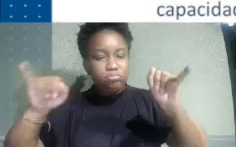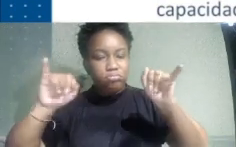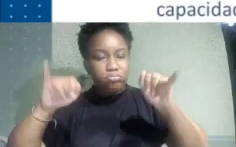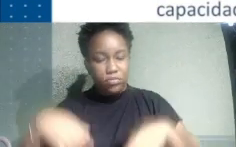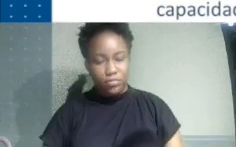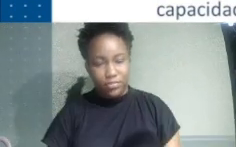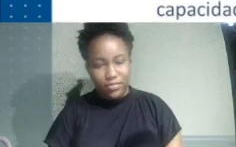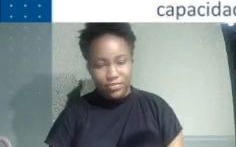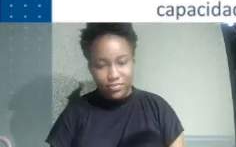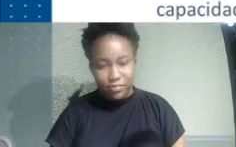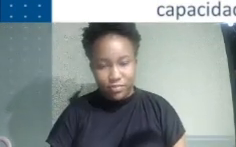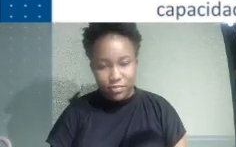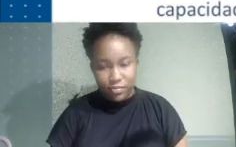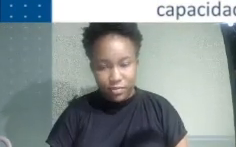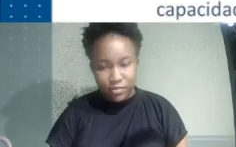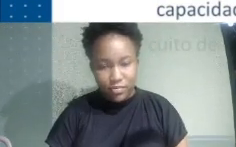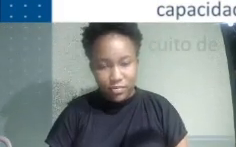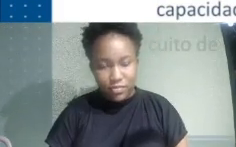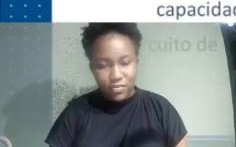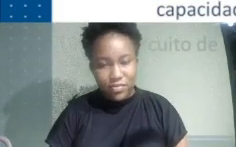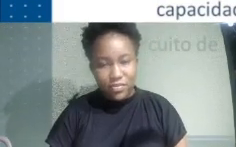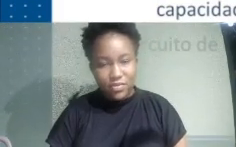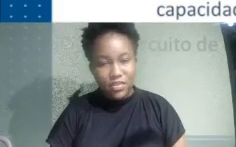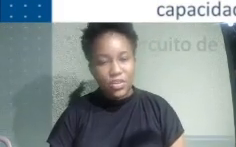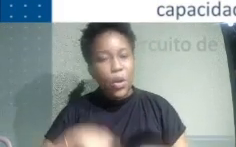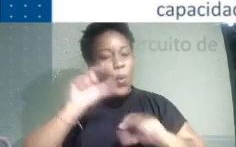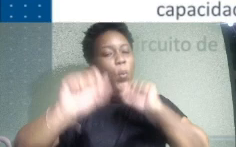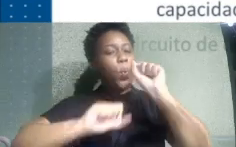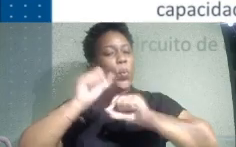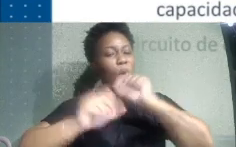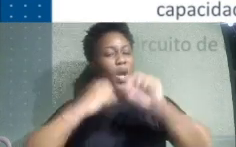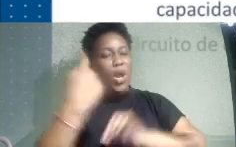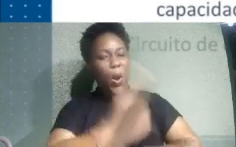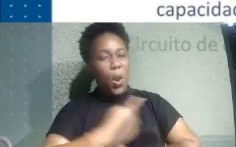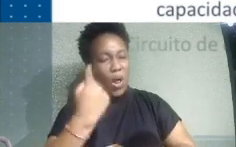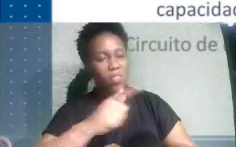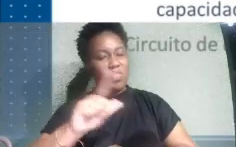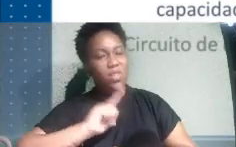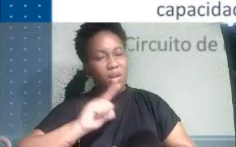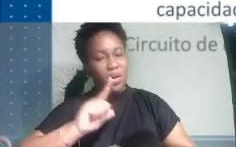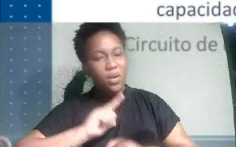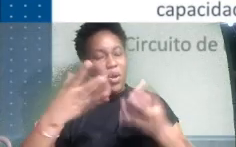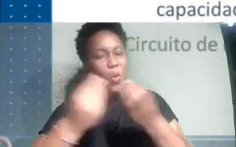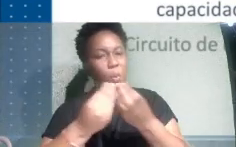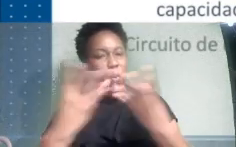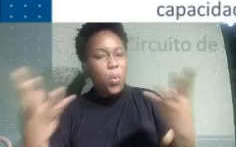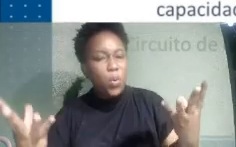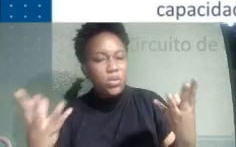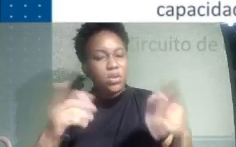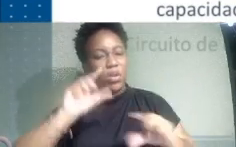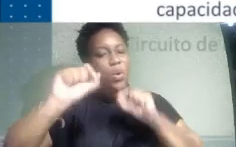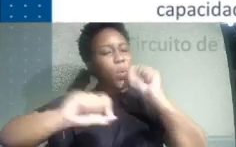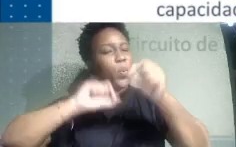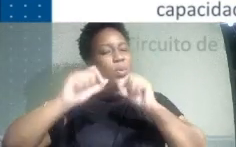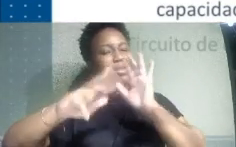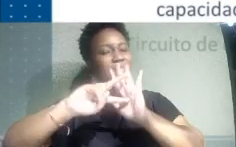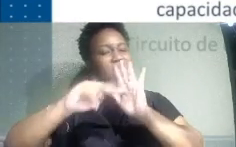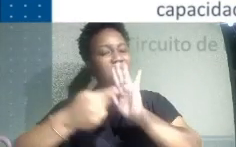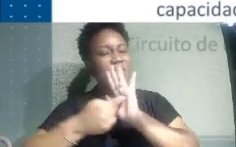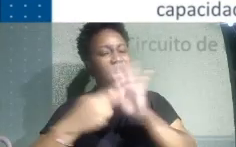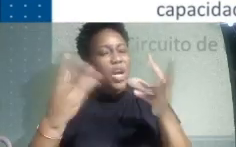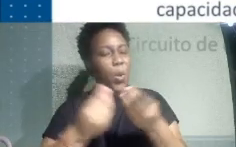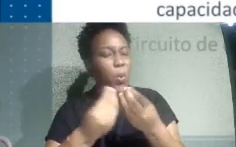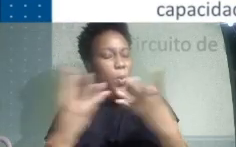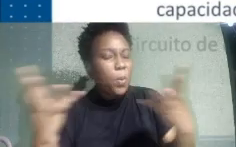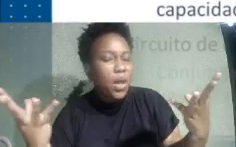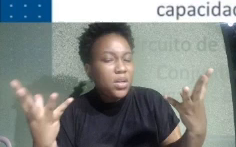seu sistema comporta. O que mais que a gente tem? Circuito de distribuição. O que é o circuito de distribuição? O que